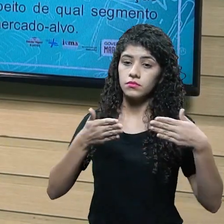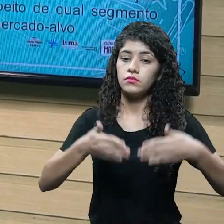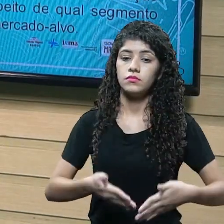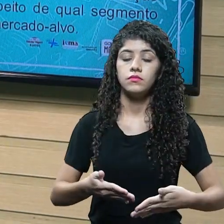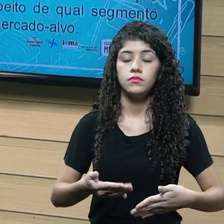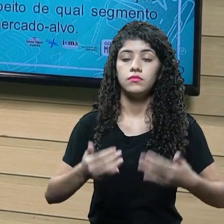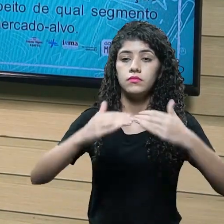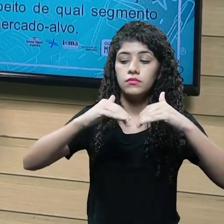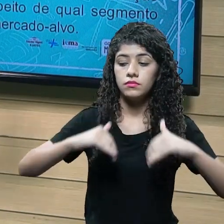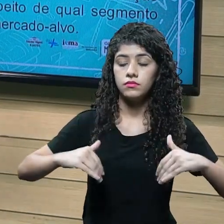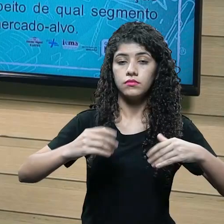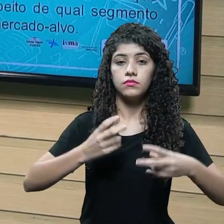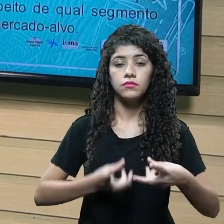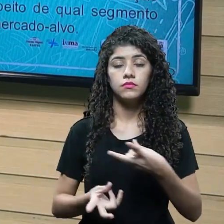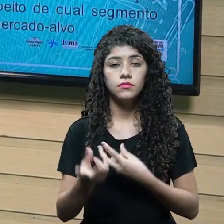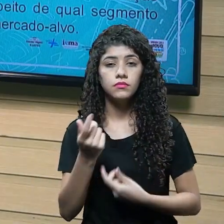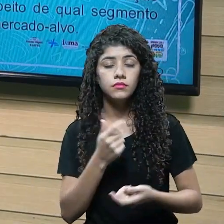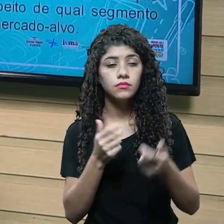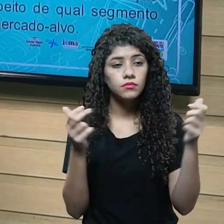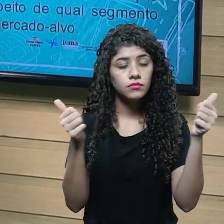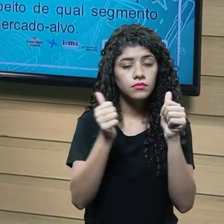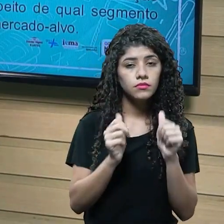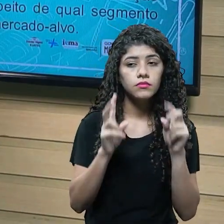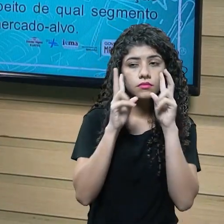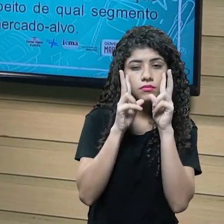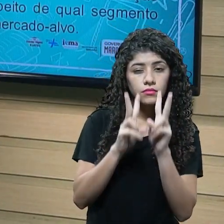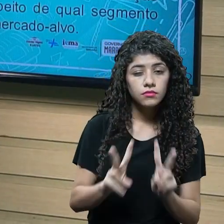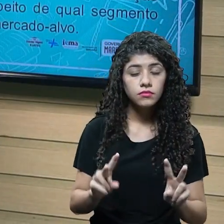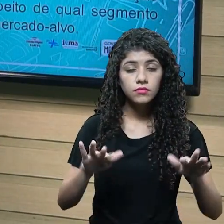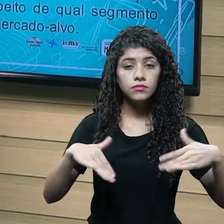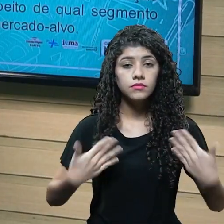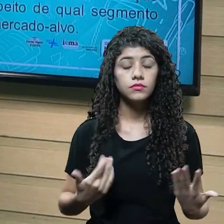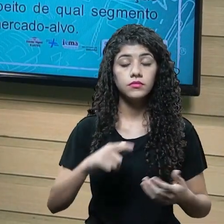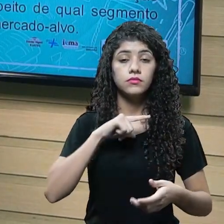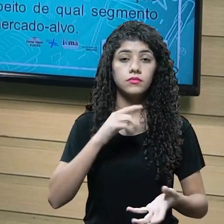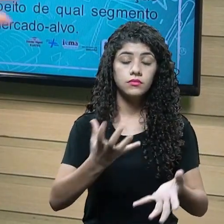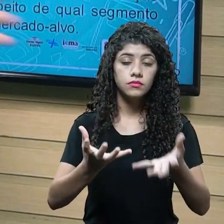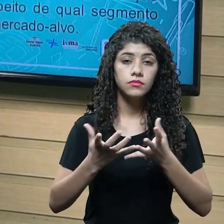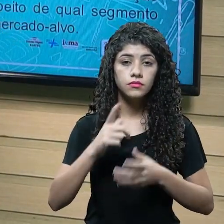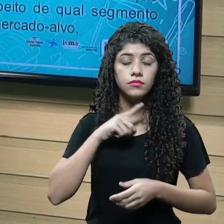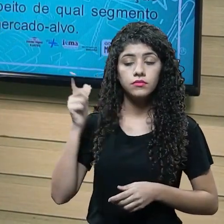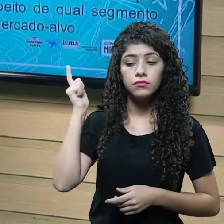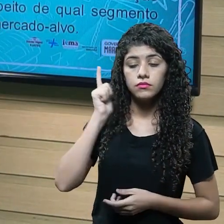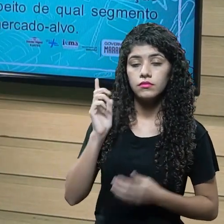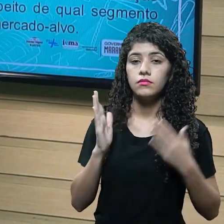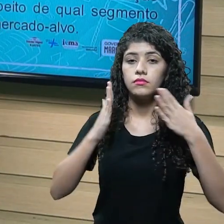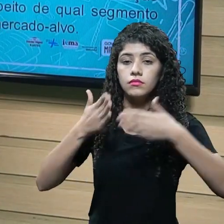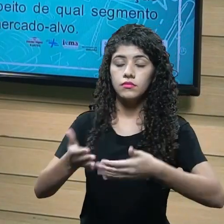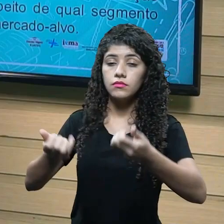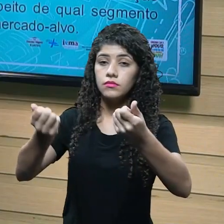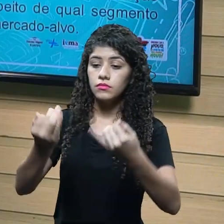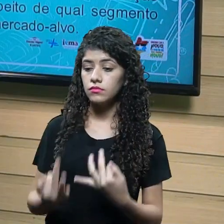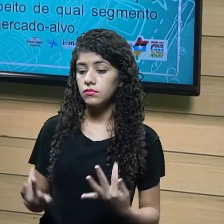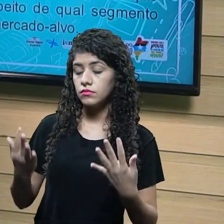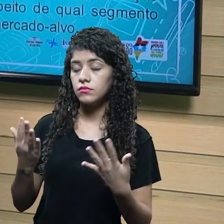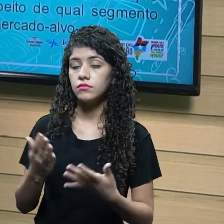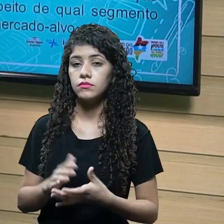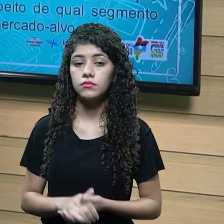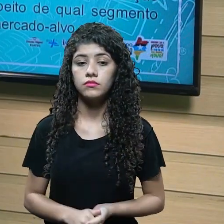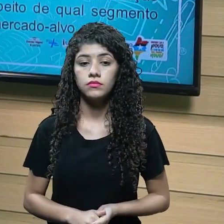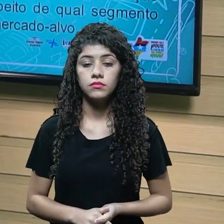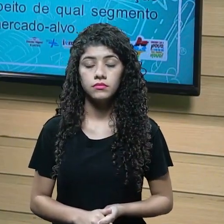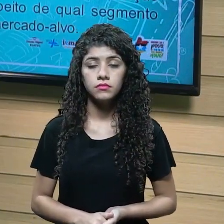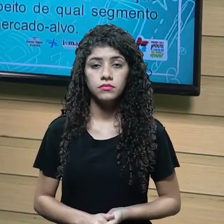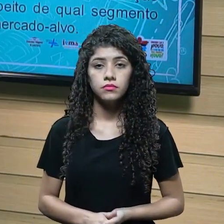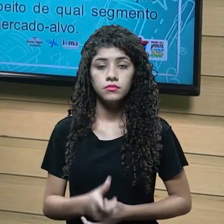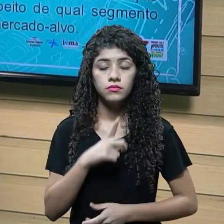que eu segmento, observo quem é o mercado que eu quero atender, eu consigo dar um atendimento exclusivo para aquele. Ok? E eu dando esse atendimento